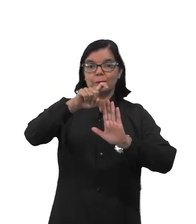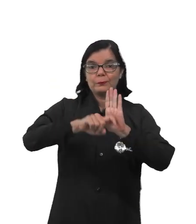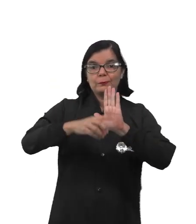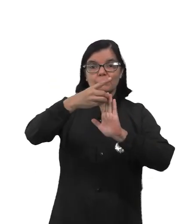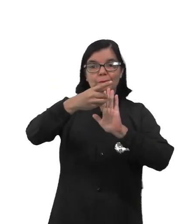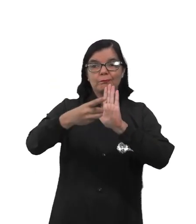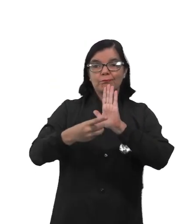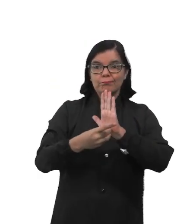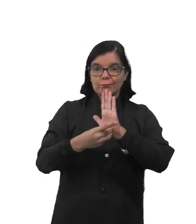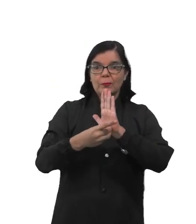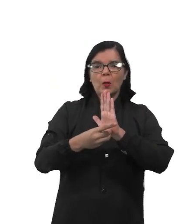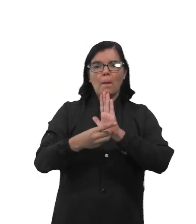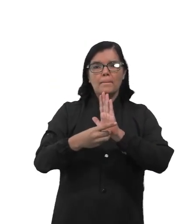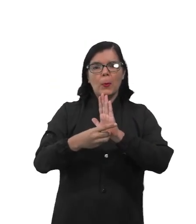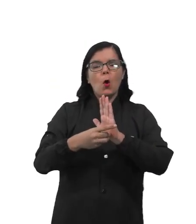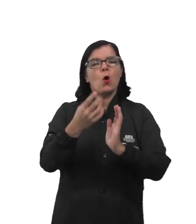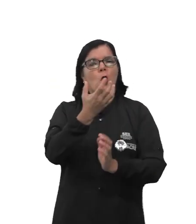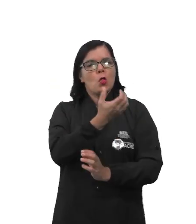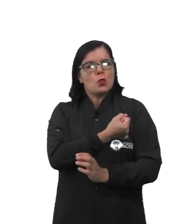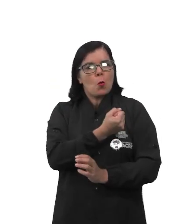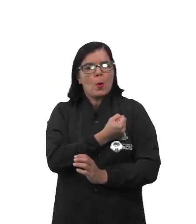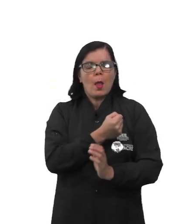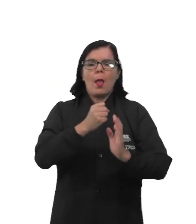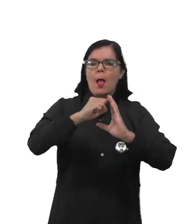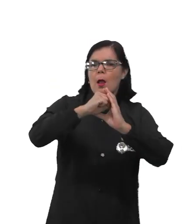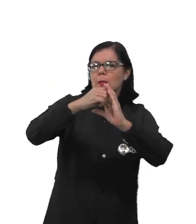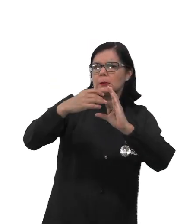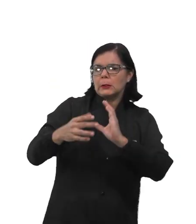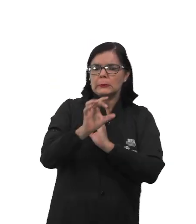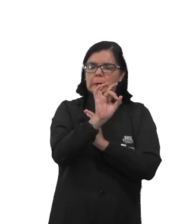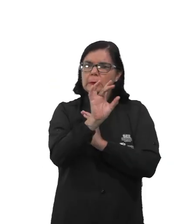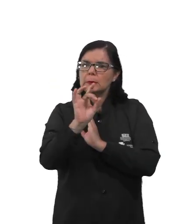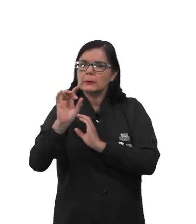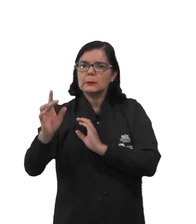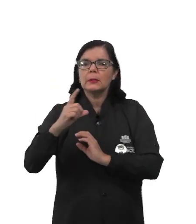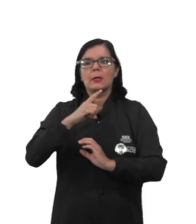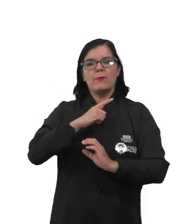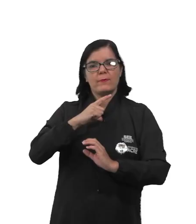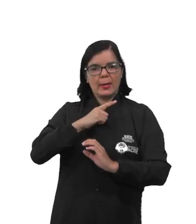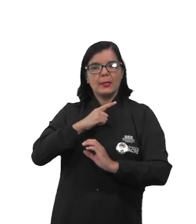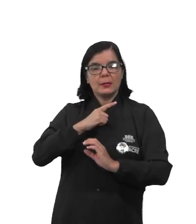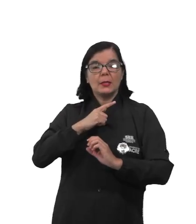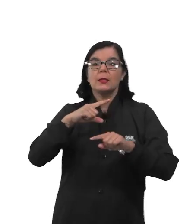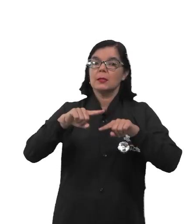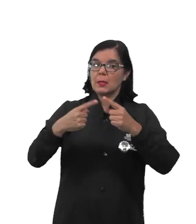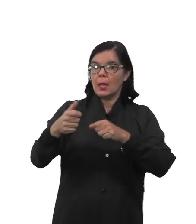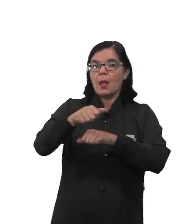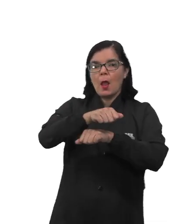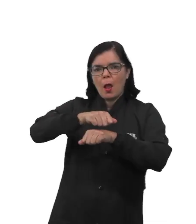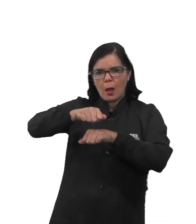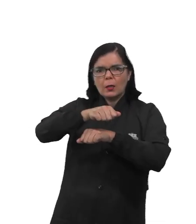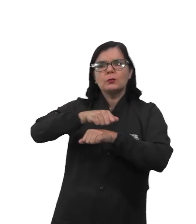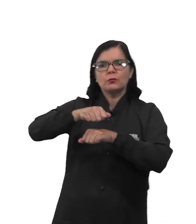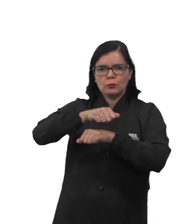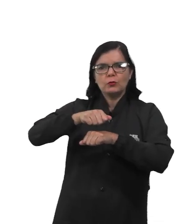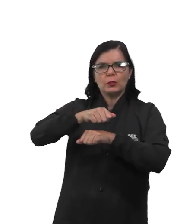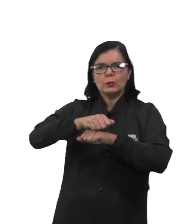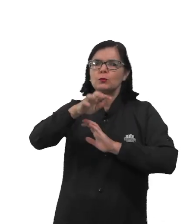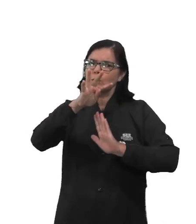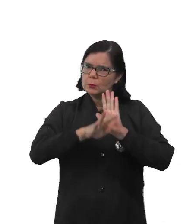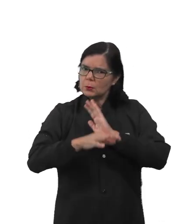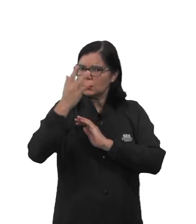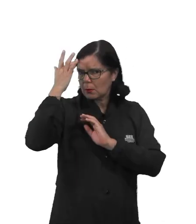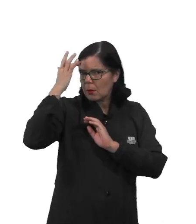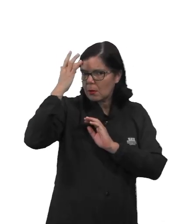Descritiva, por enumerar características. A gente vai ter adjetivos, pessoal, nesse texto,